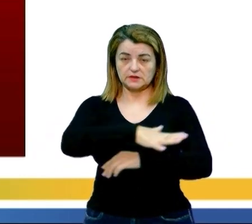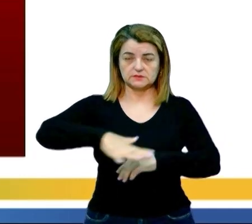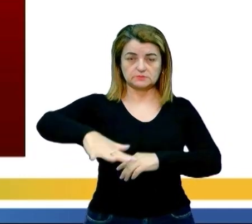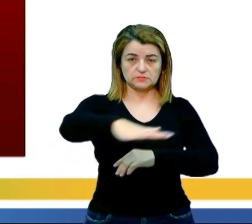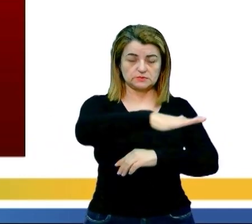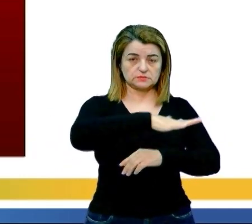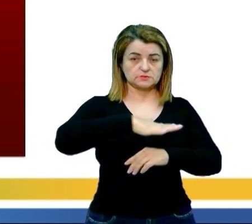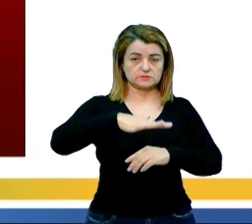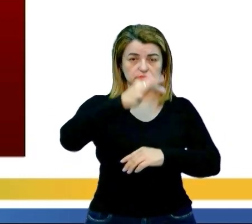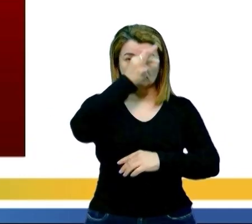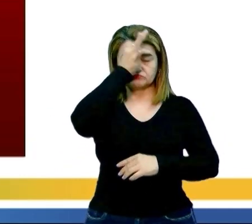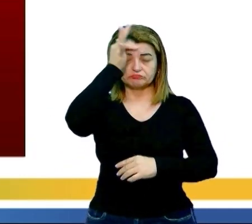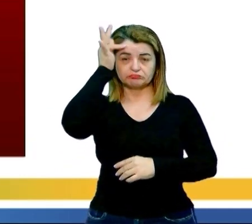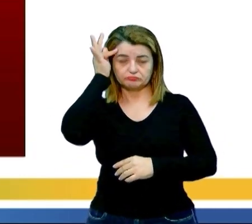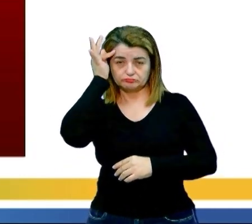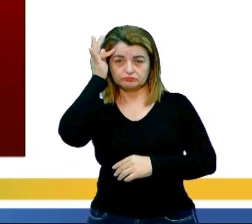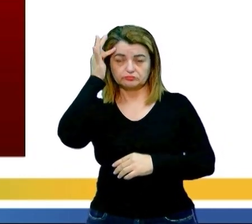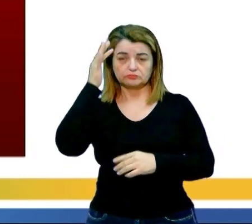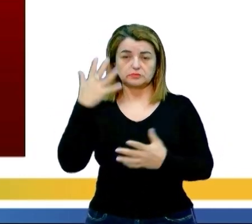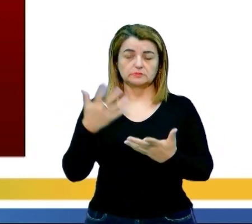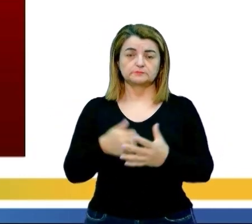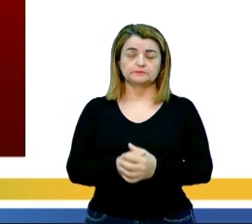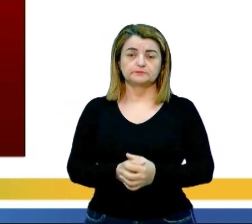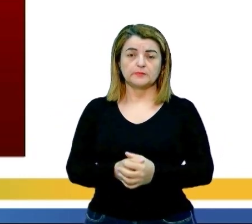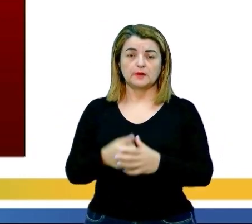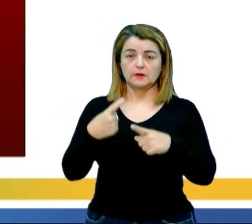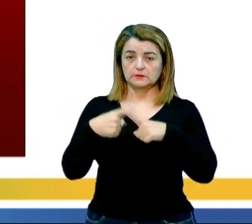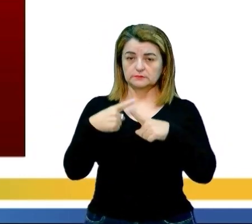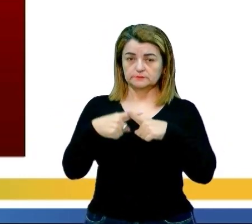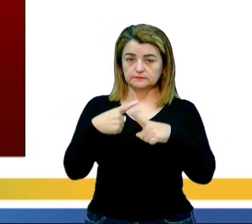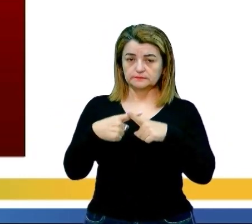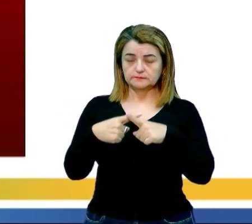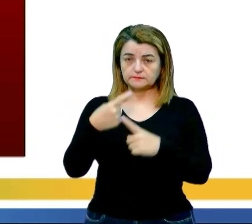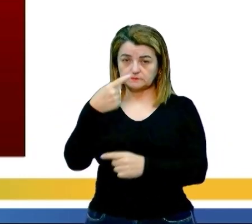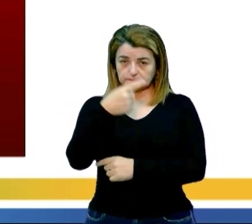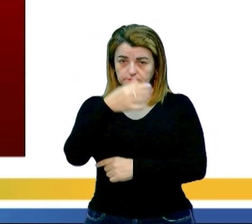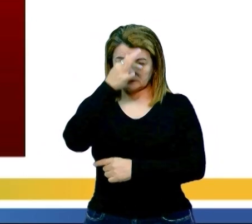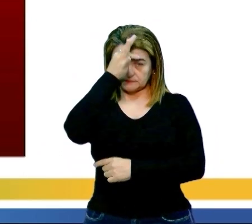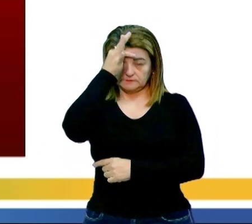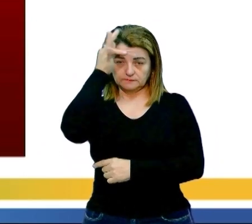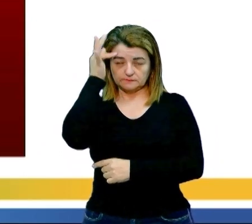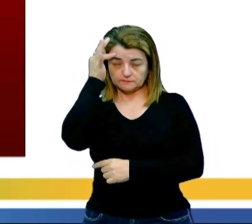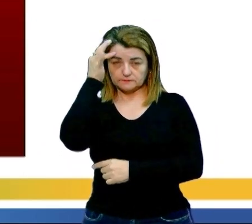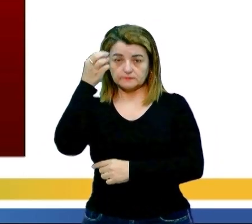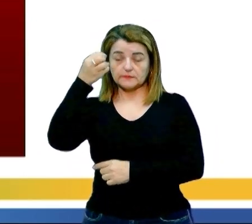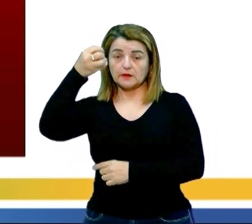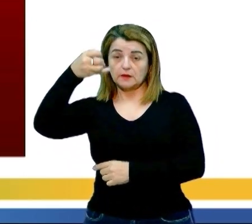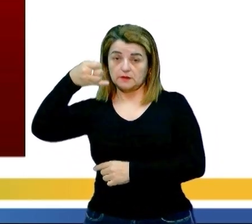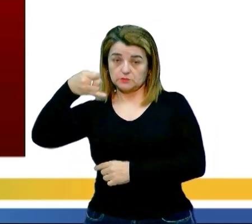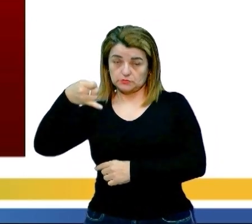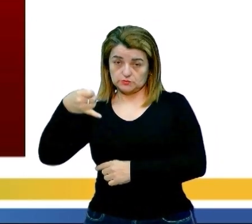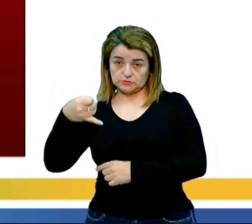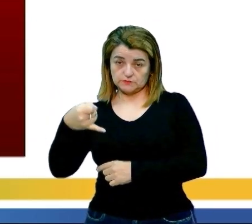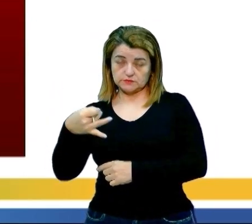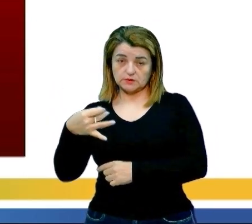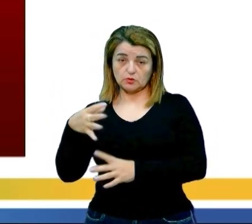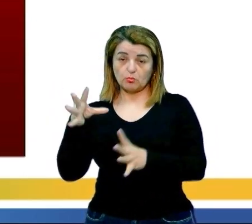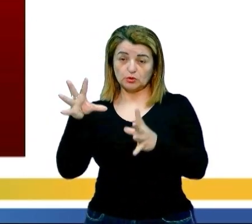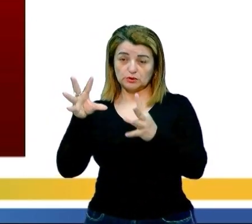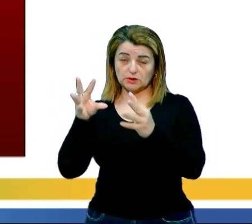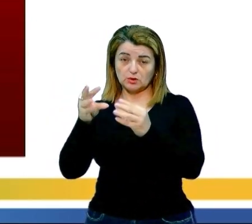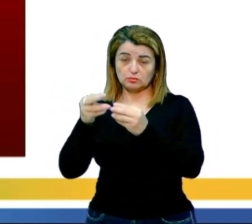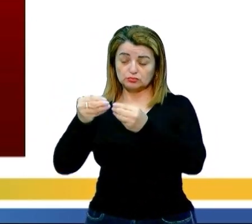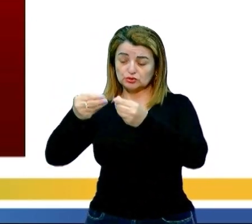das correntes filosóficas e do senso comum. Por quê? Porque o Michel Foucault ele vai dizer que o poder ele está diluído, ele não